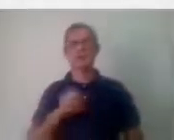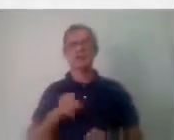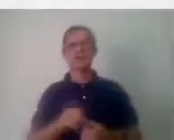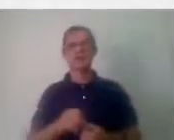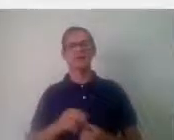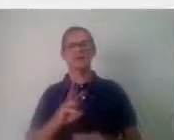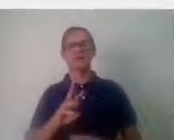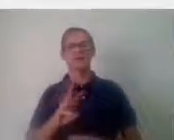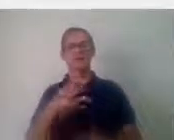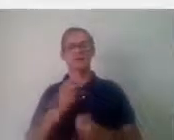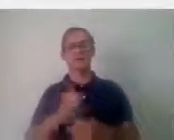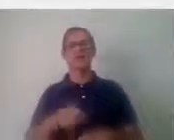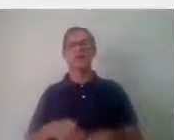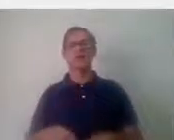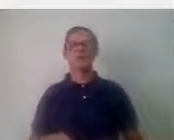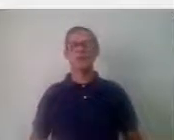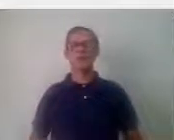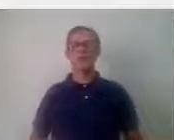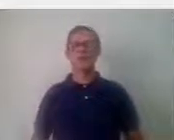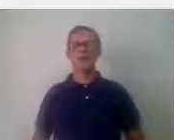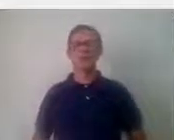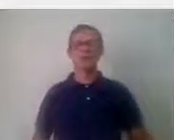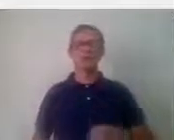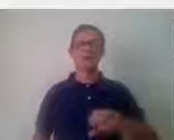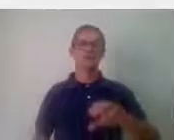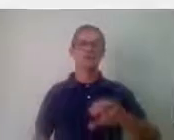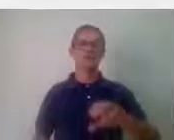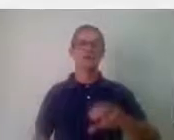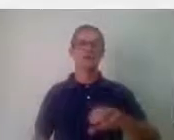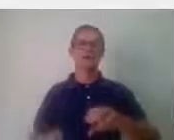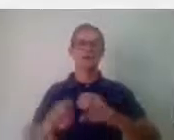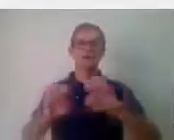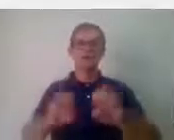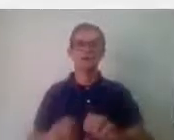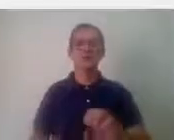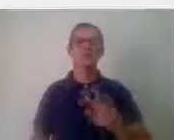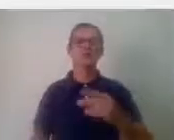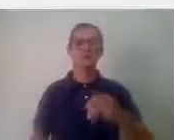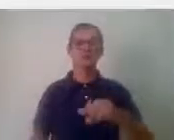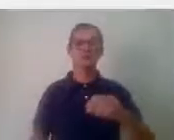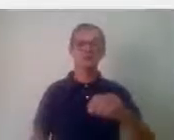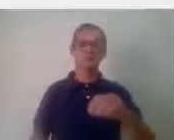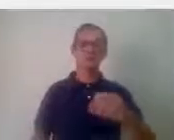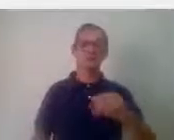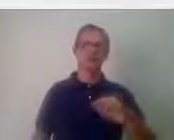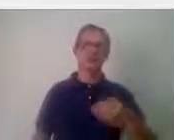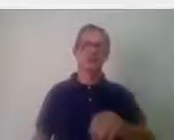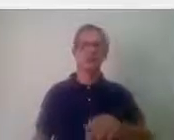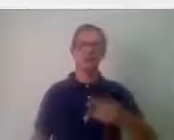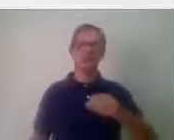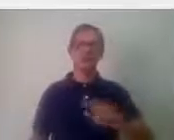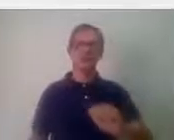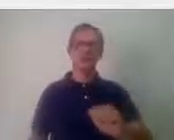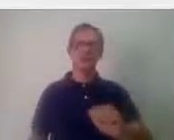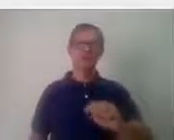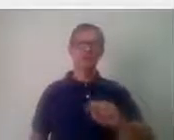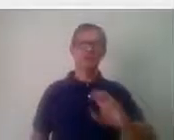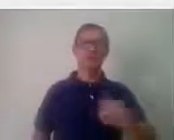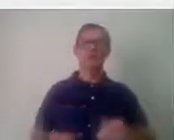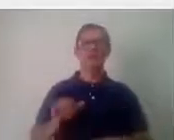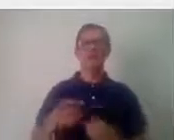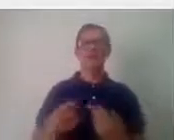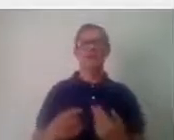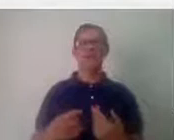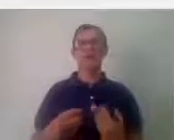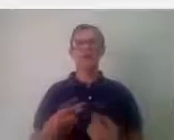3 passos. O formato de uma chicana pode ser modelado como a região entre uma parábola y igual a 4 menos x ao quadrado